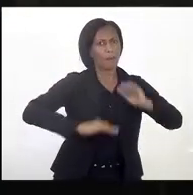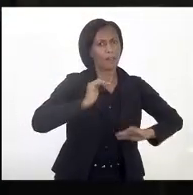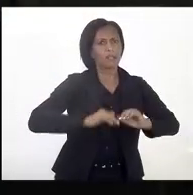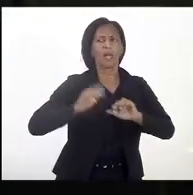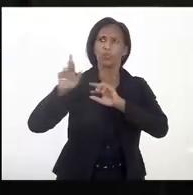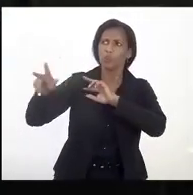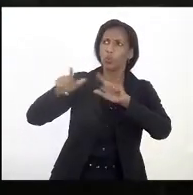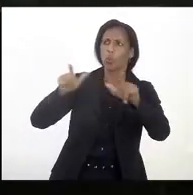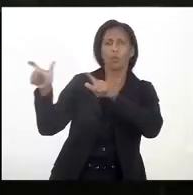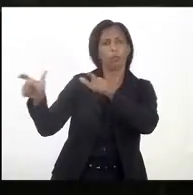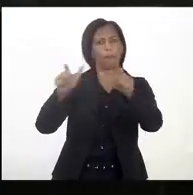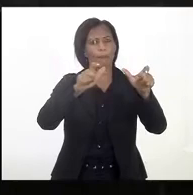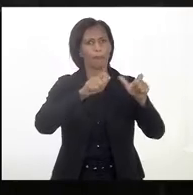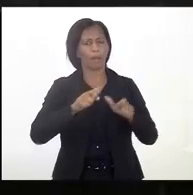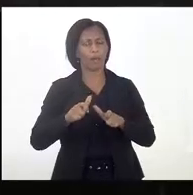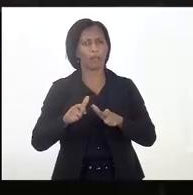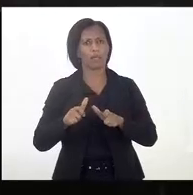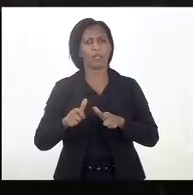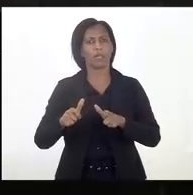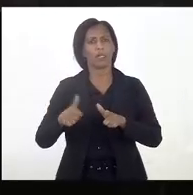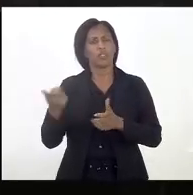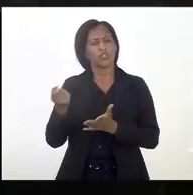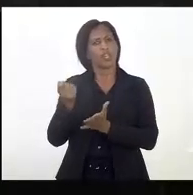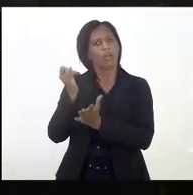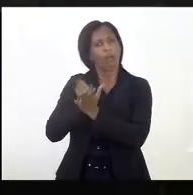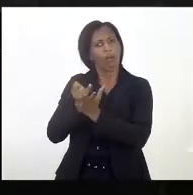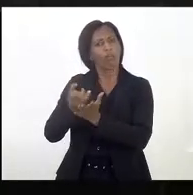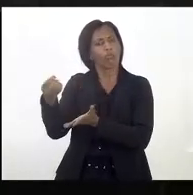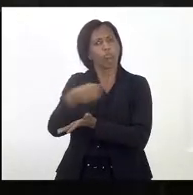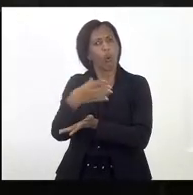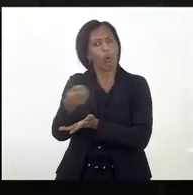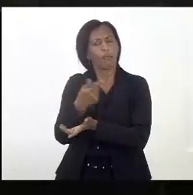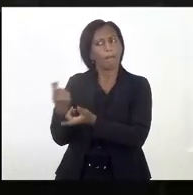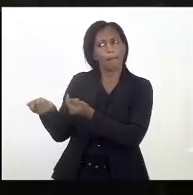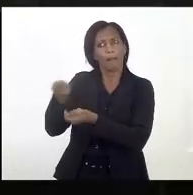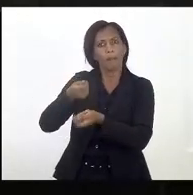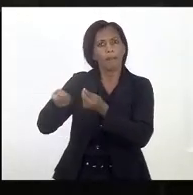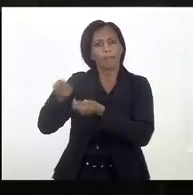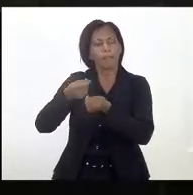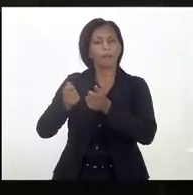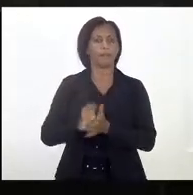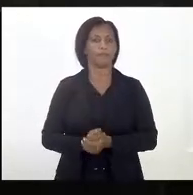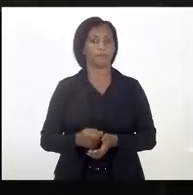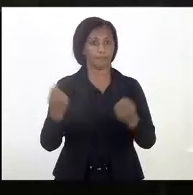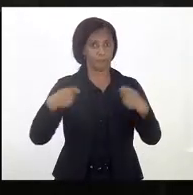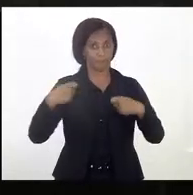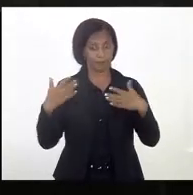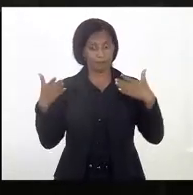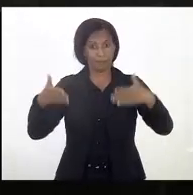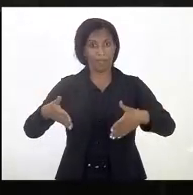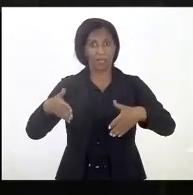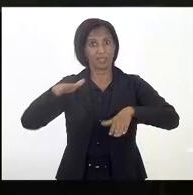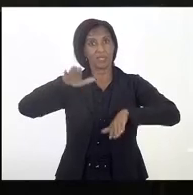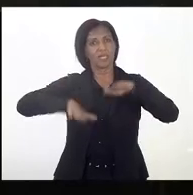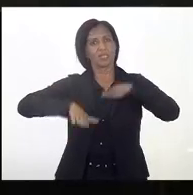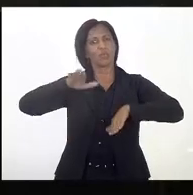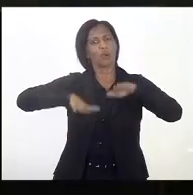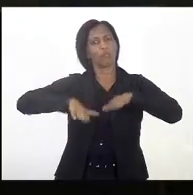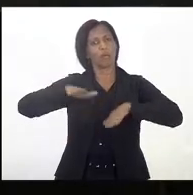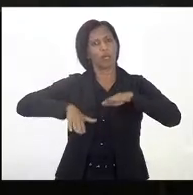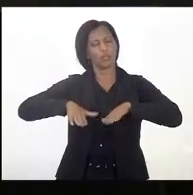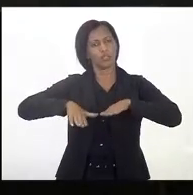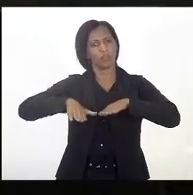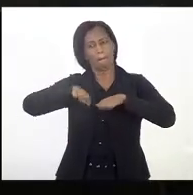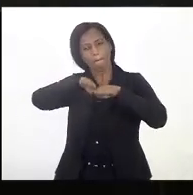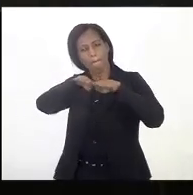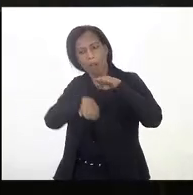formular em outras áreas alternativas para geração de receitas novas e duradouras João Jesus precisamos em frente É verdade não é